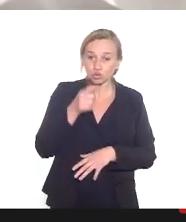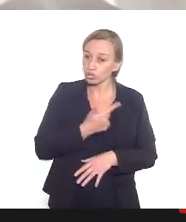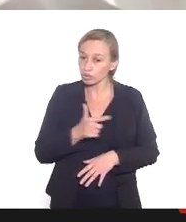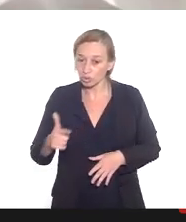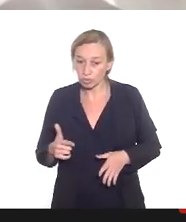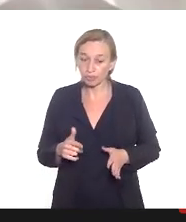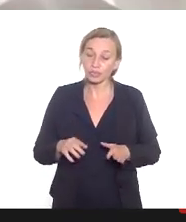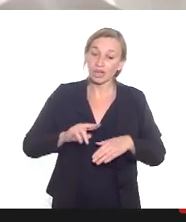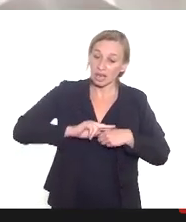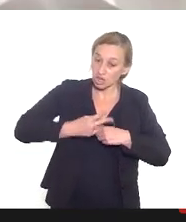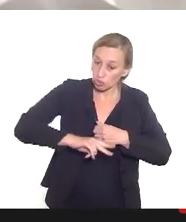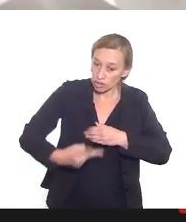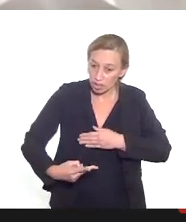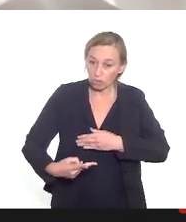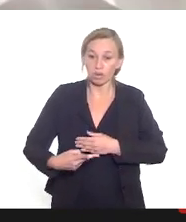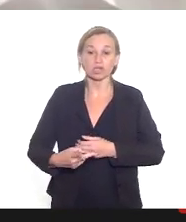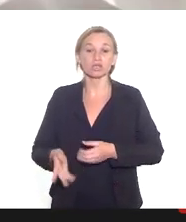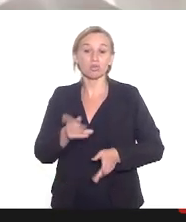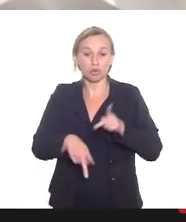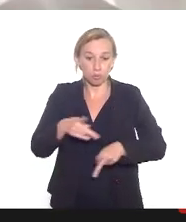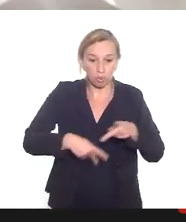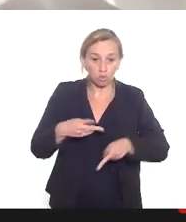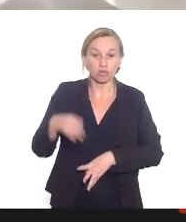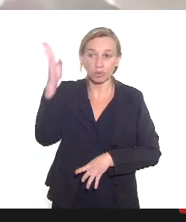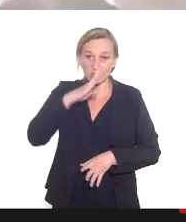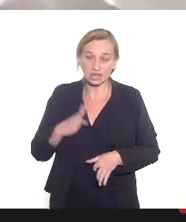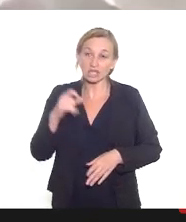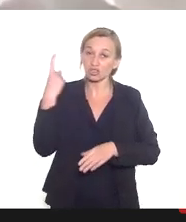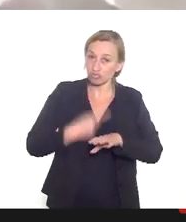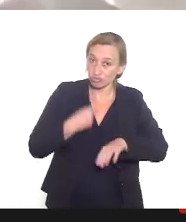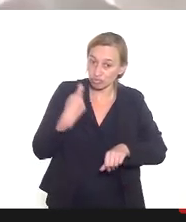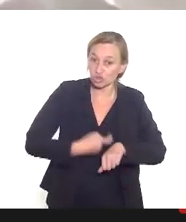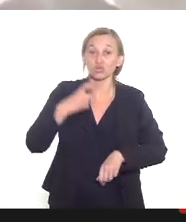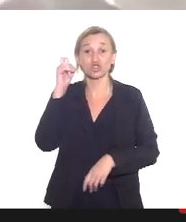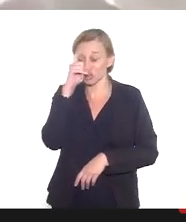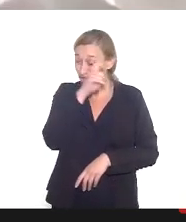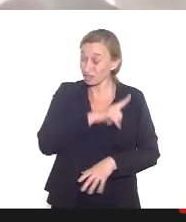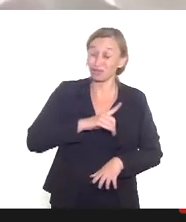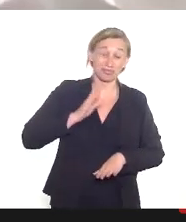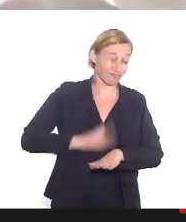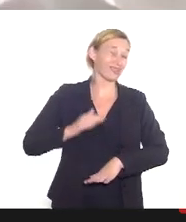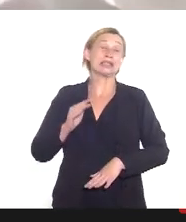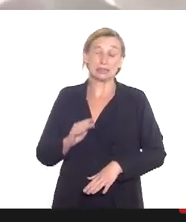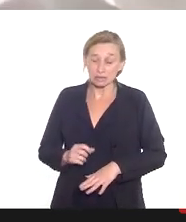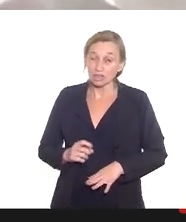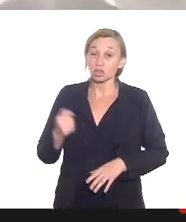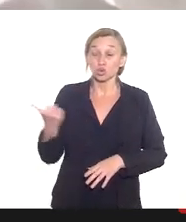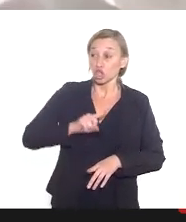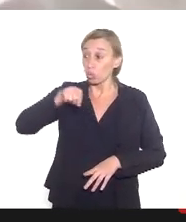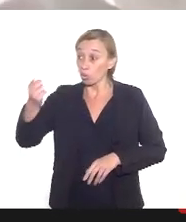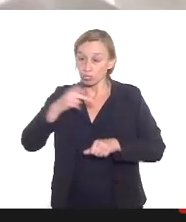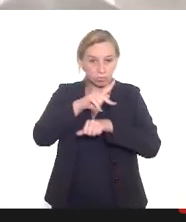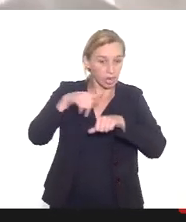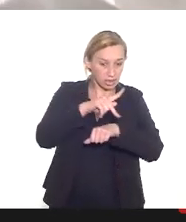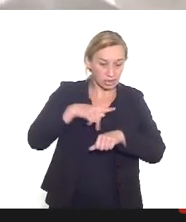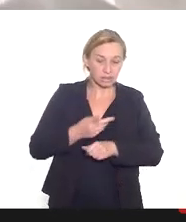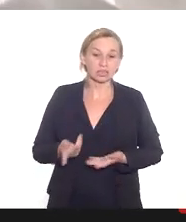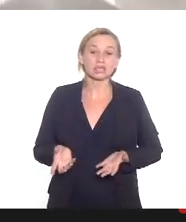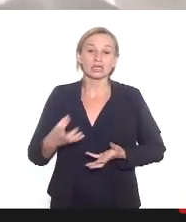nenhuma as consequências para o povo brasileiro serão mais duras e mais difícies de pilotos países